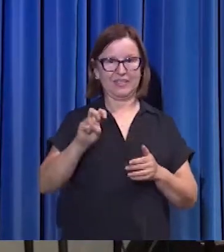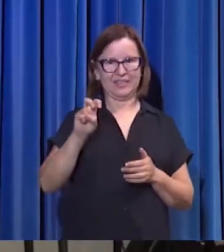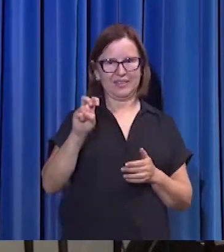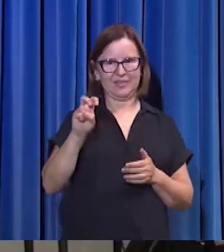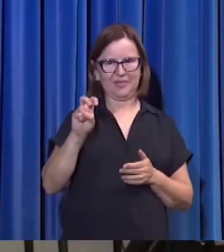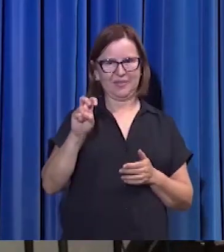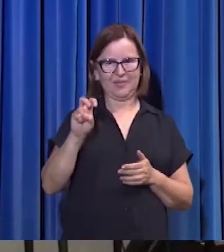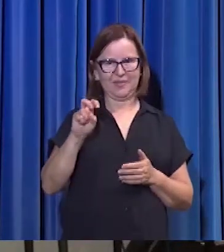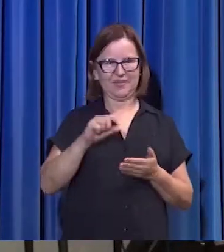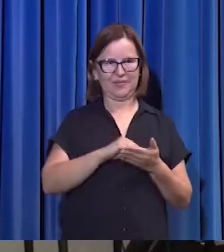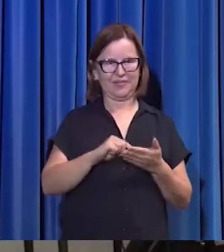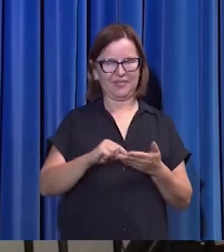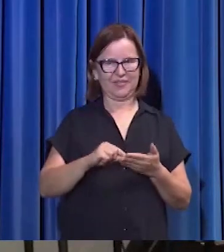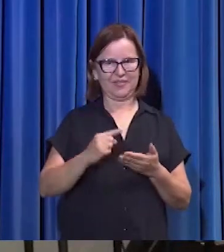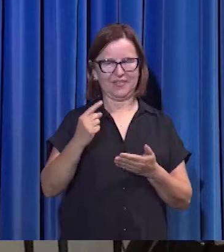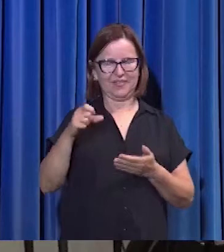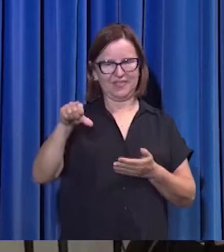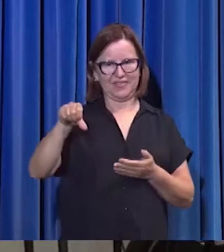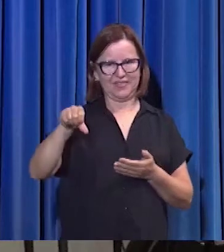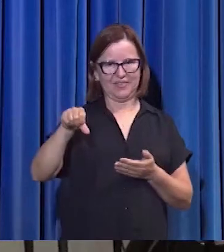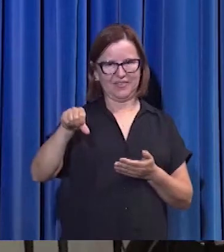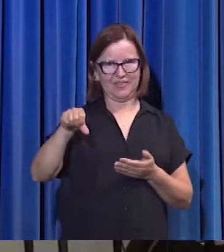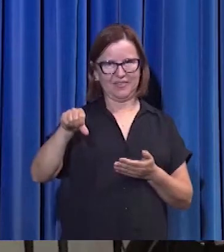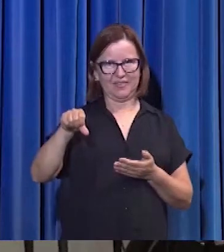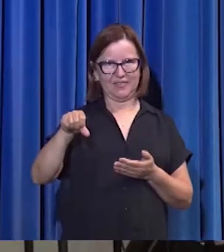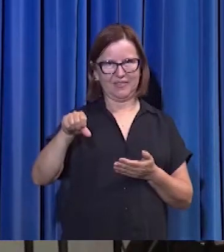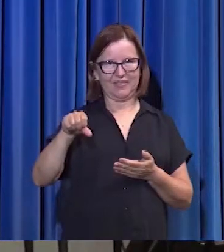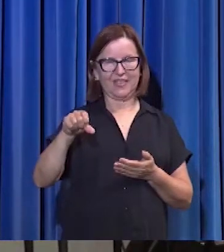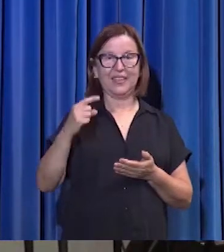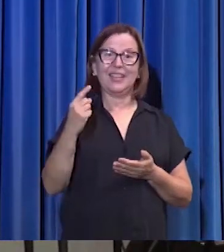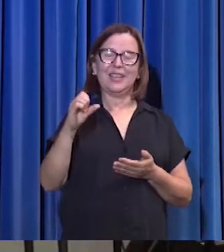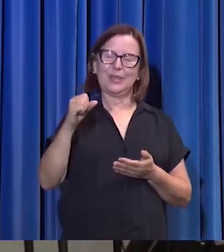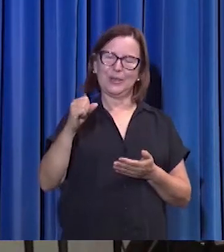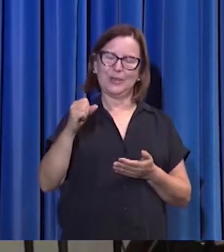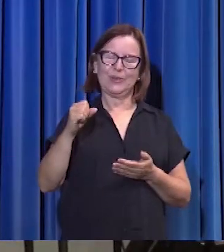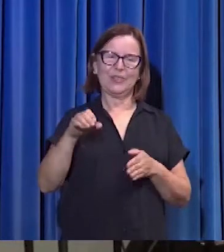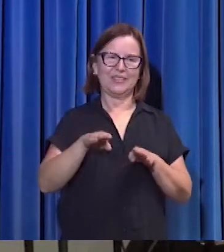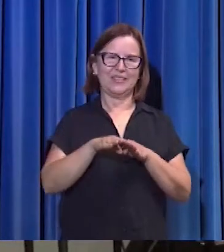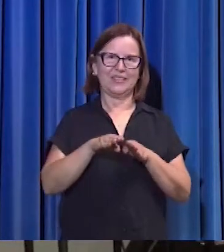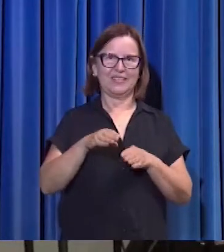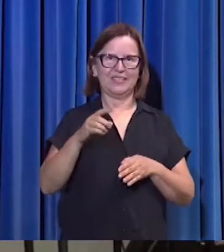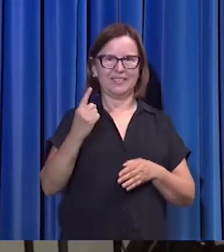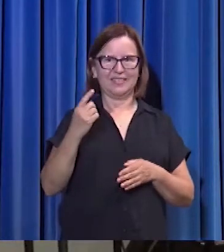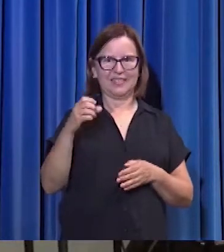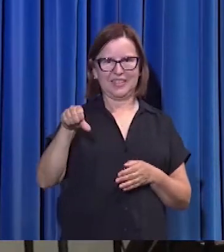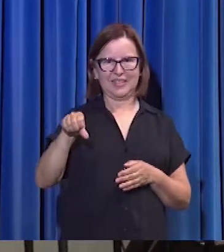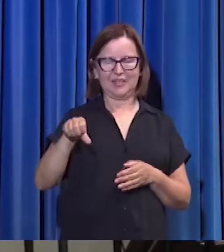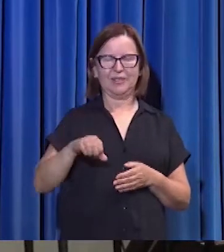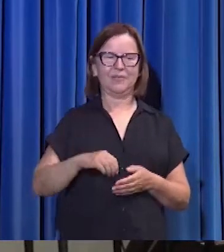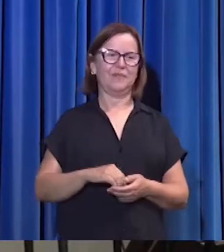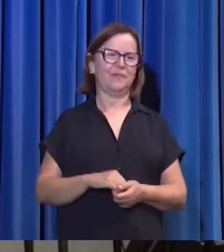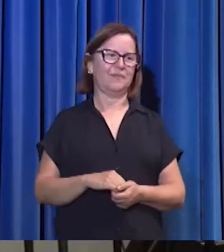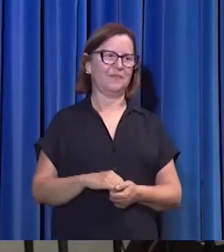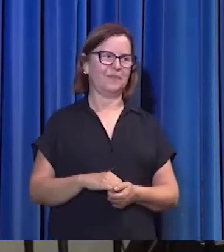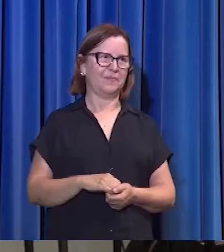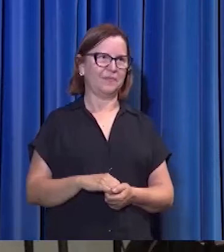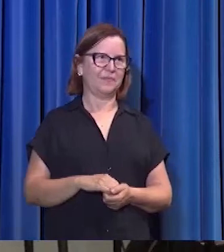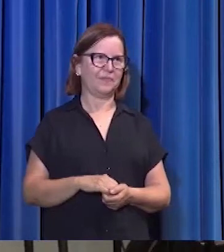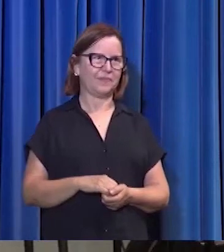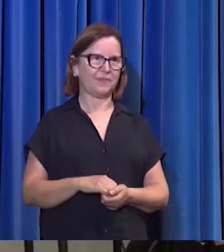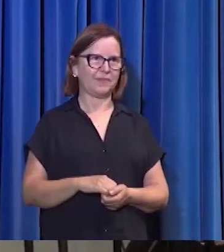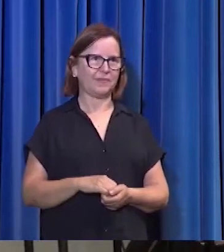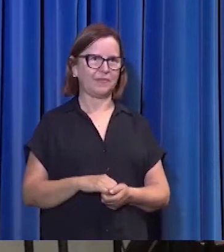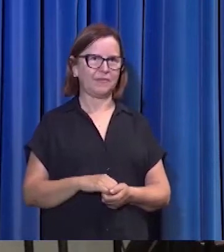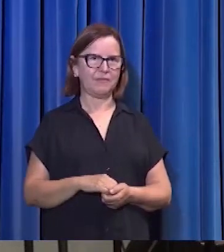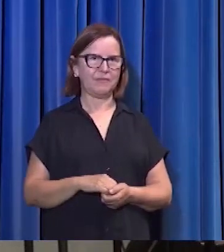5, versos 18 e 19. 2 Coríntios 5, 18 e 19.